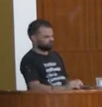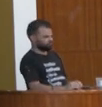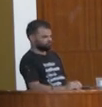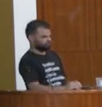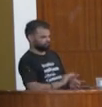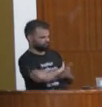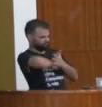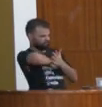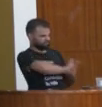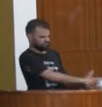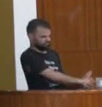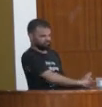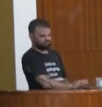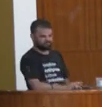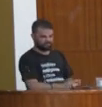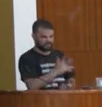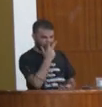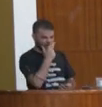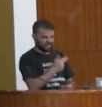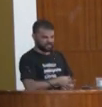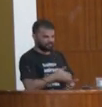limitação,